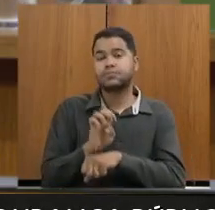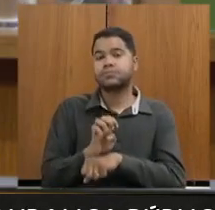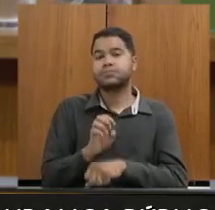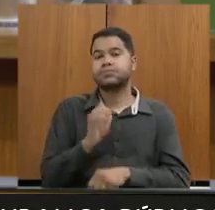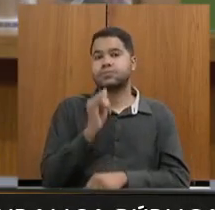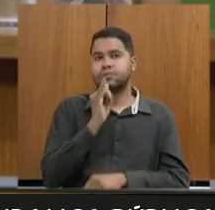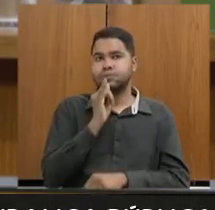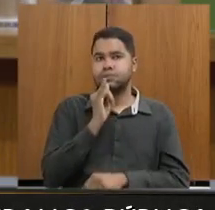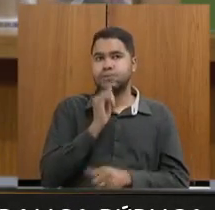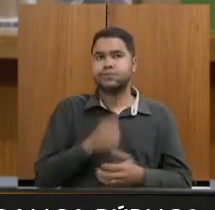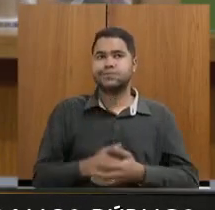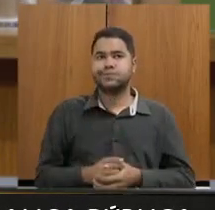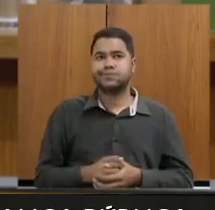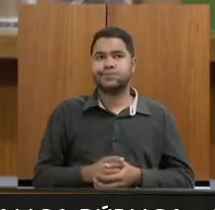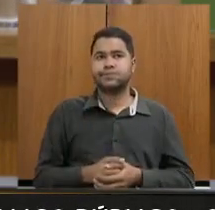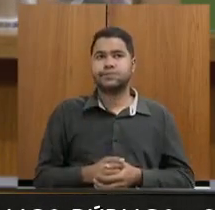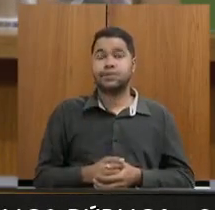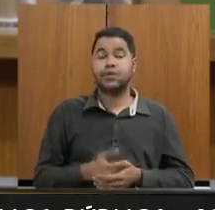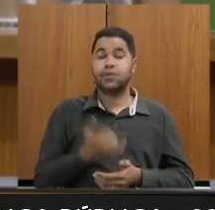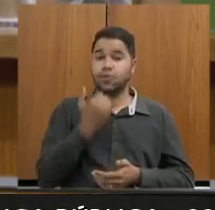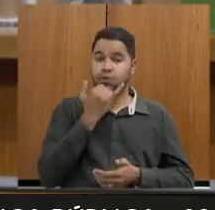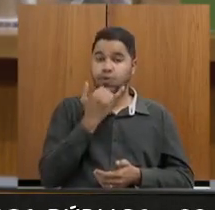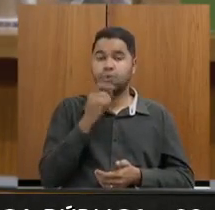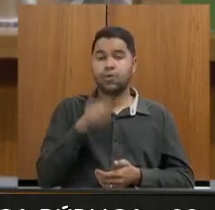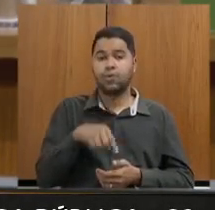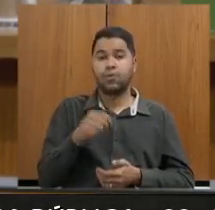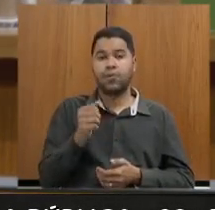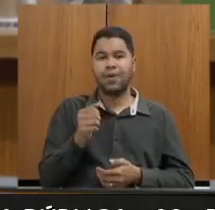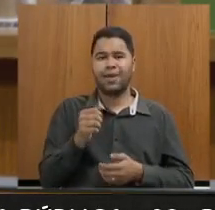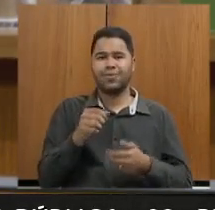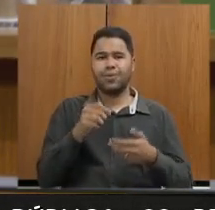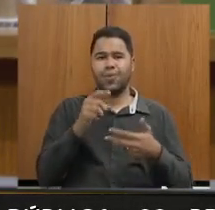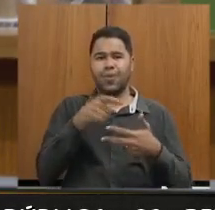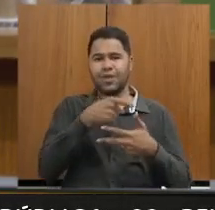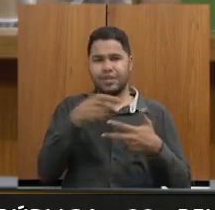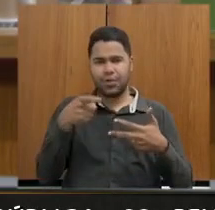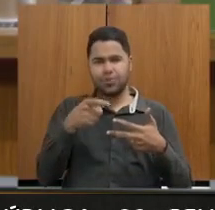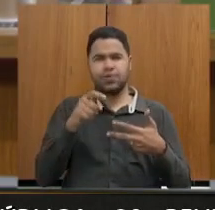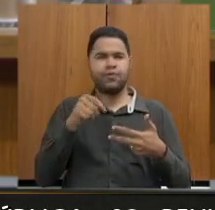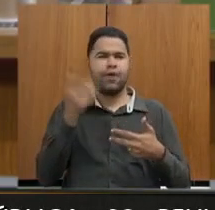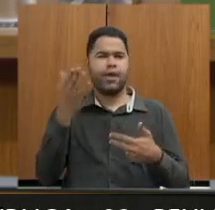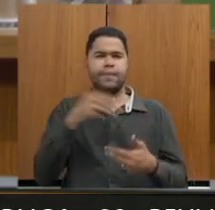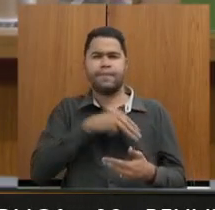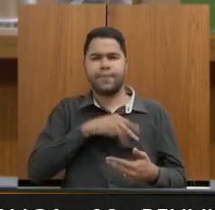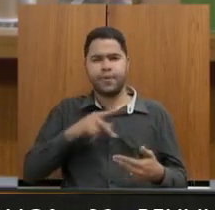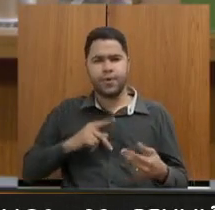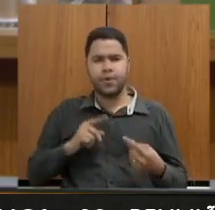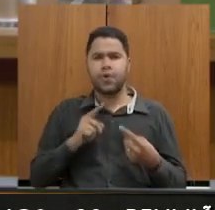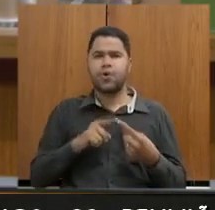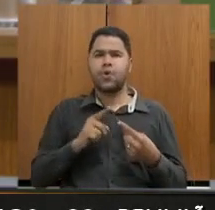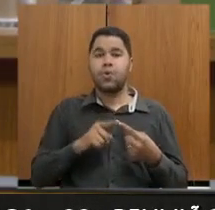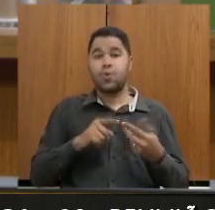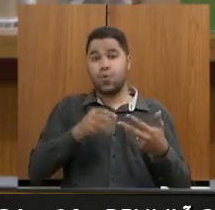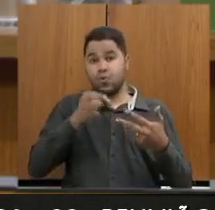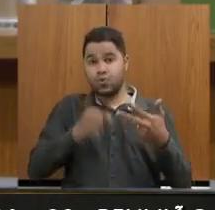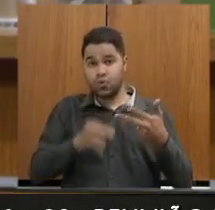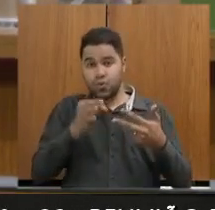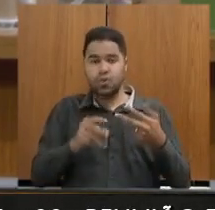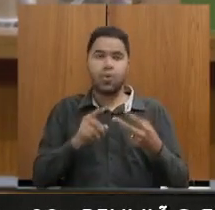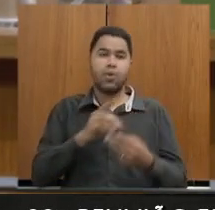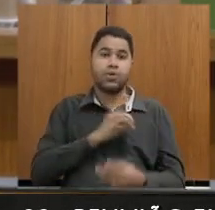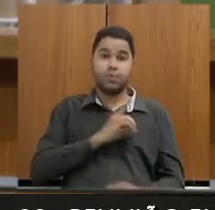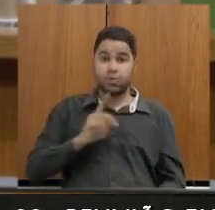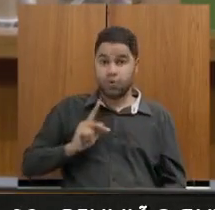como desculpa inclusive fora do executivo é que é o ministério público poder judiciário Defensoria